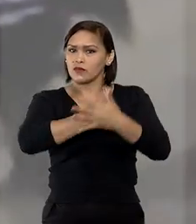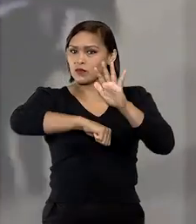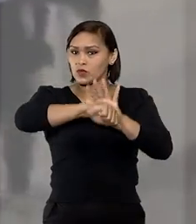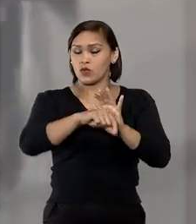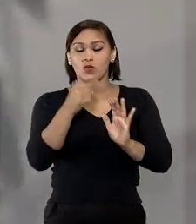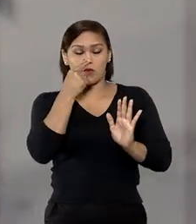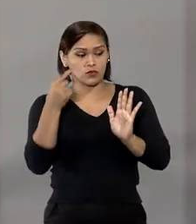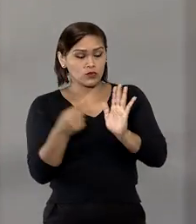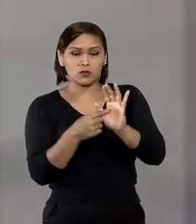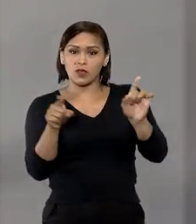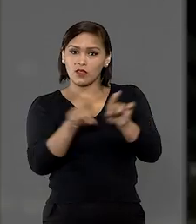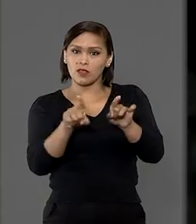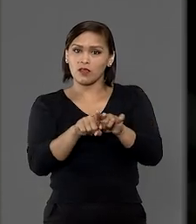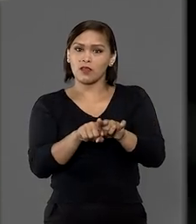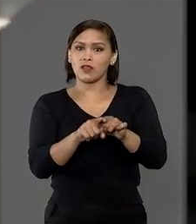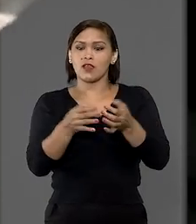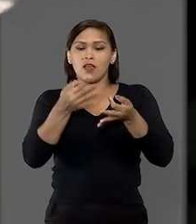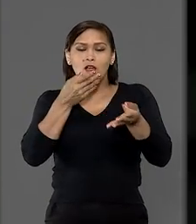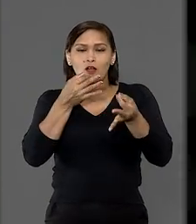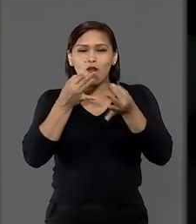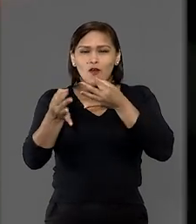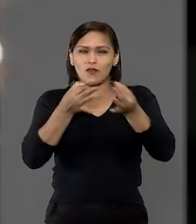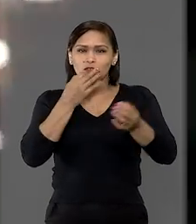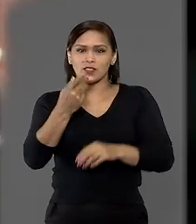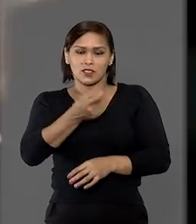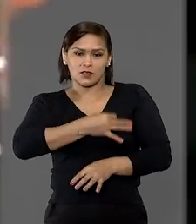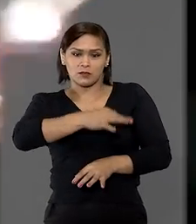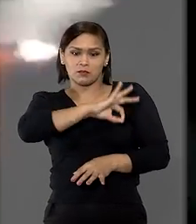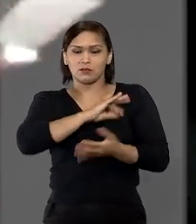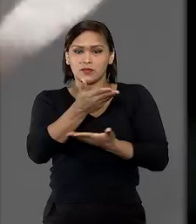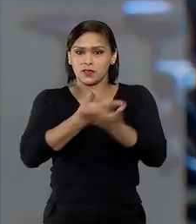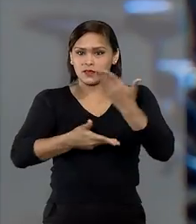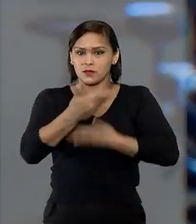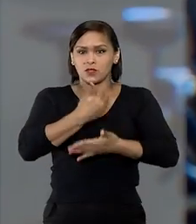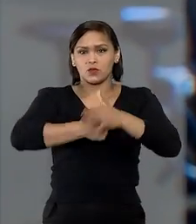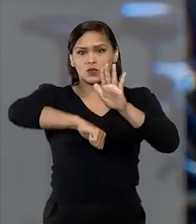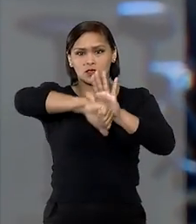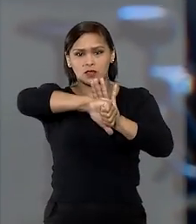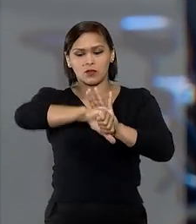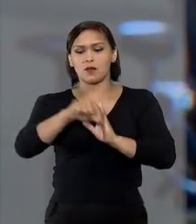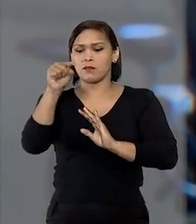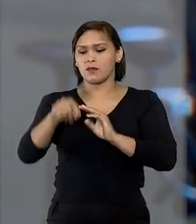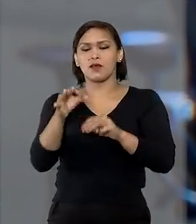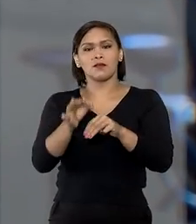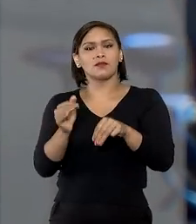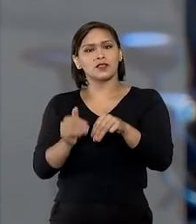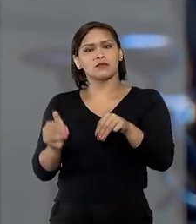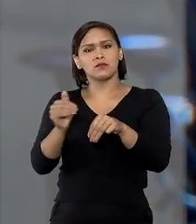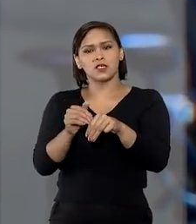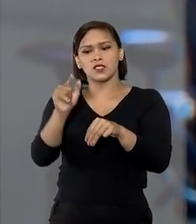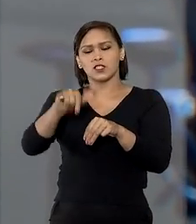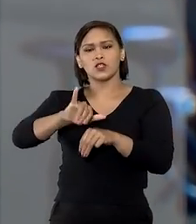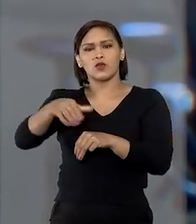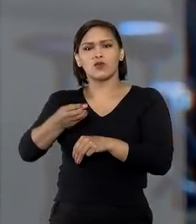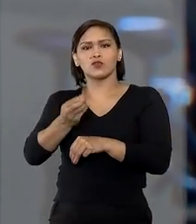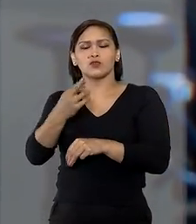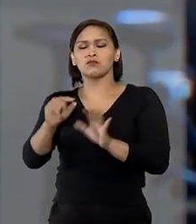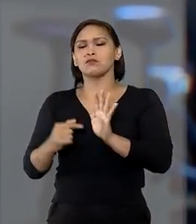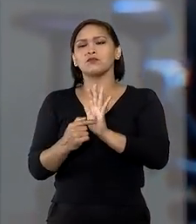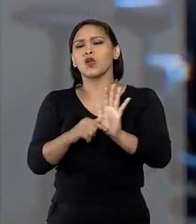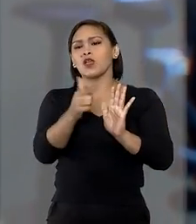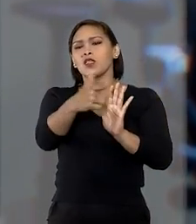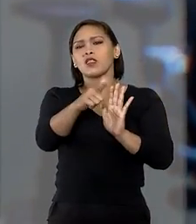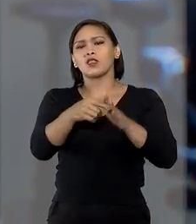o suspeito também teria confessado aos policiais a participação no crime para o vice-presidente do STJ Isso